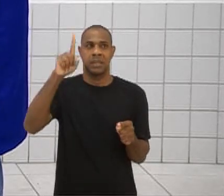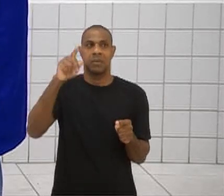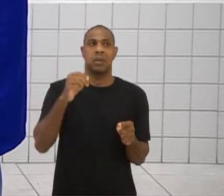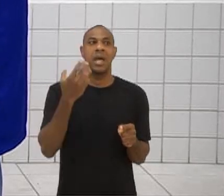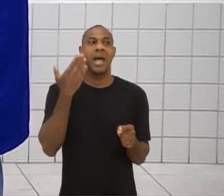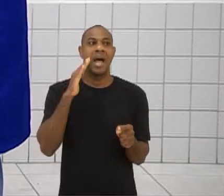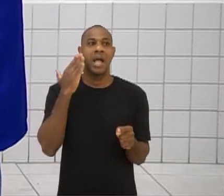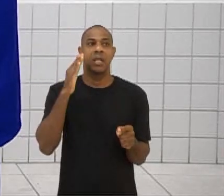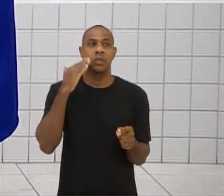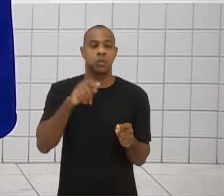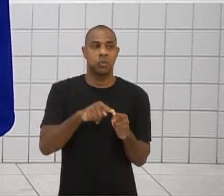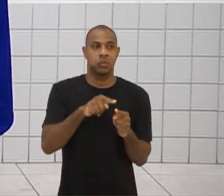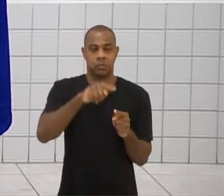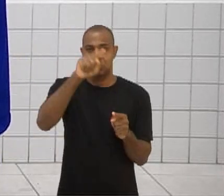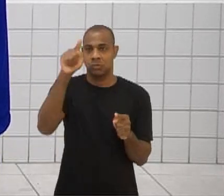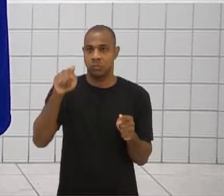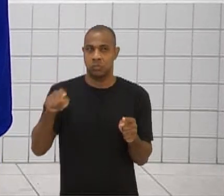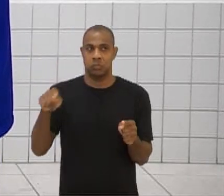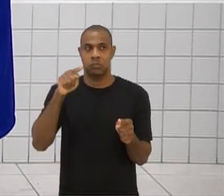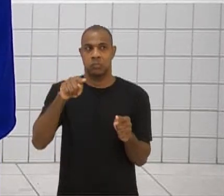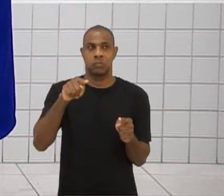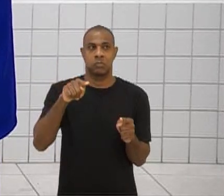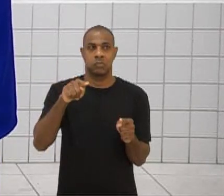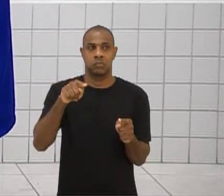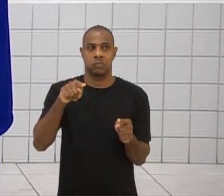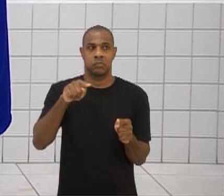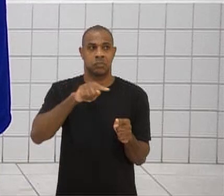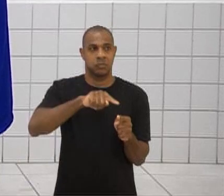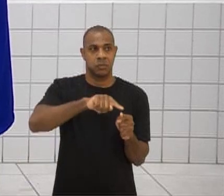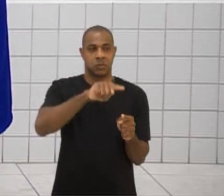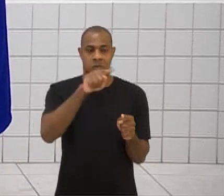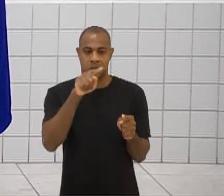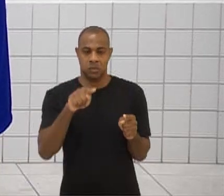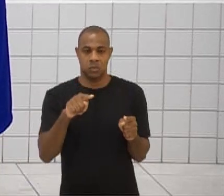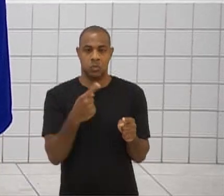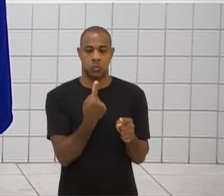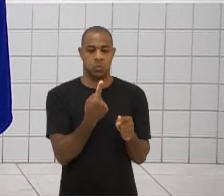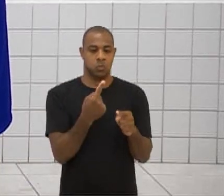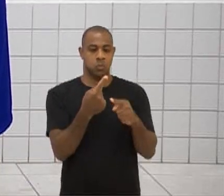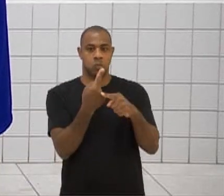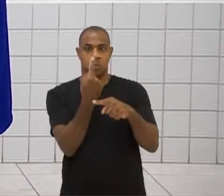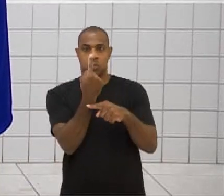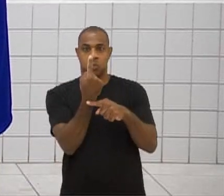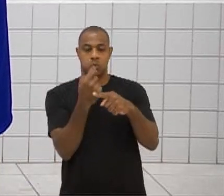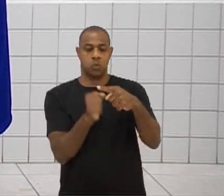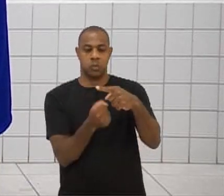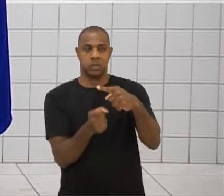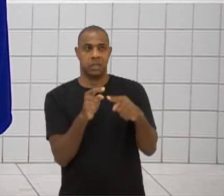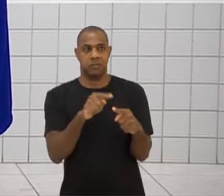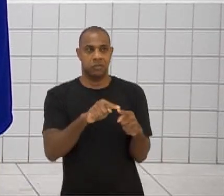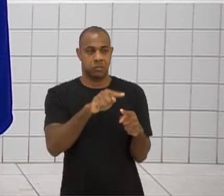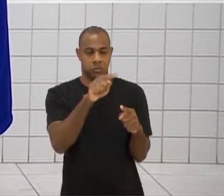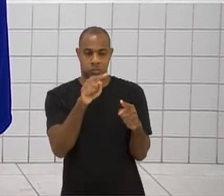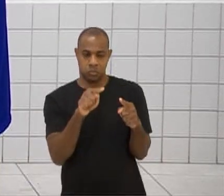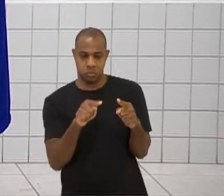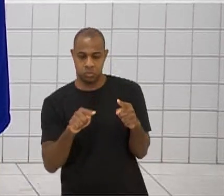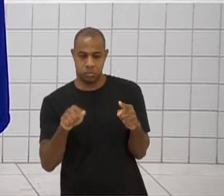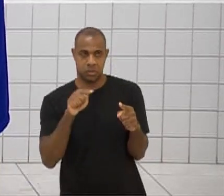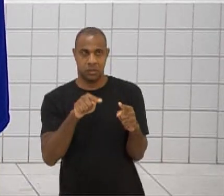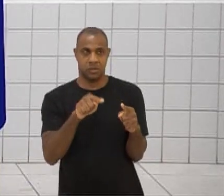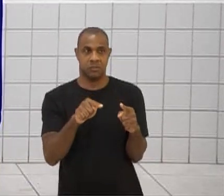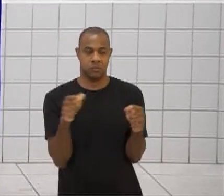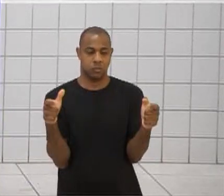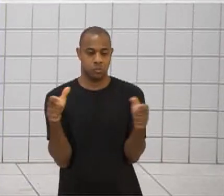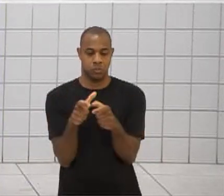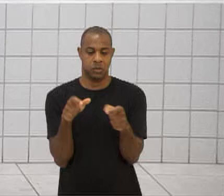aqui, ó. E essa função aqui é uma função que foi rebatida, que é 1/8. Então, veja que vamos dizer assim, que a amplitude aqui ficou